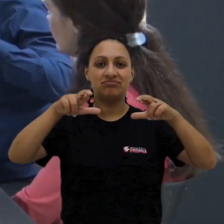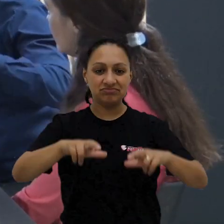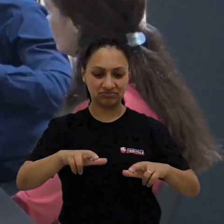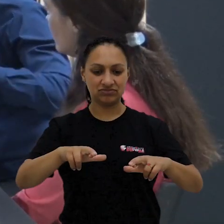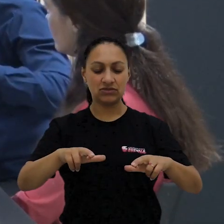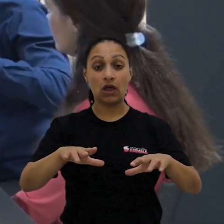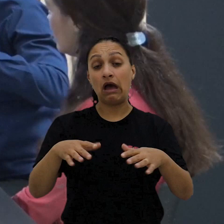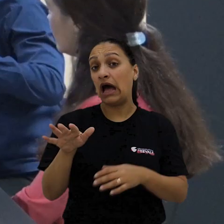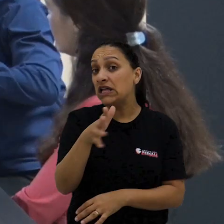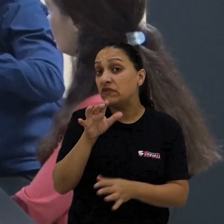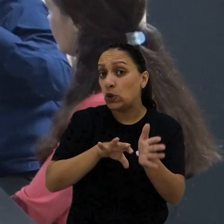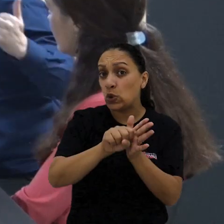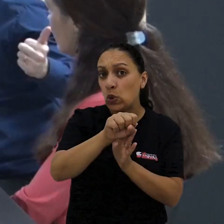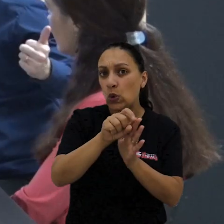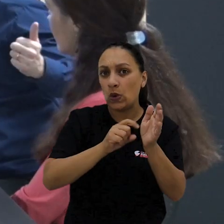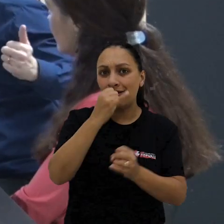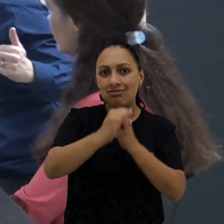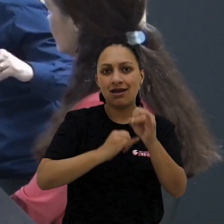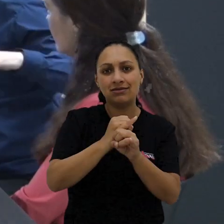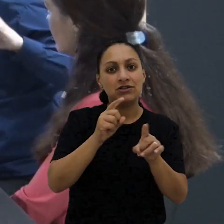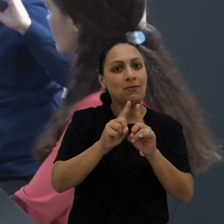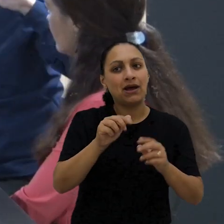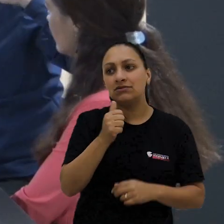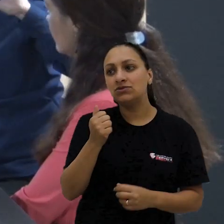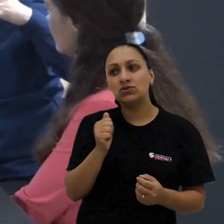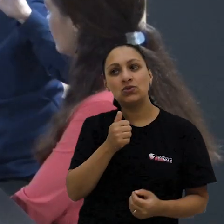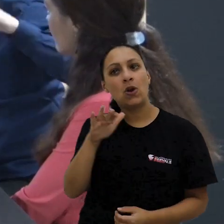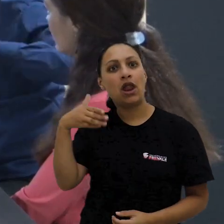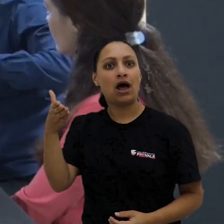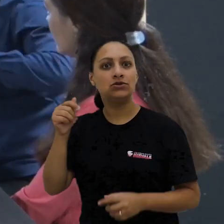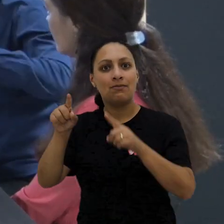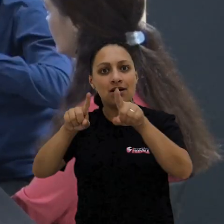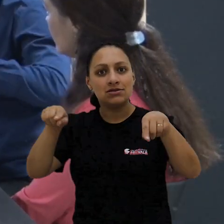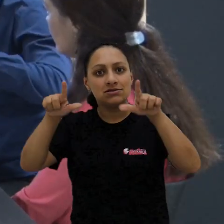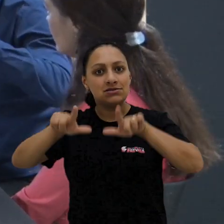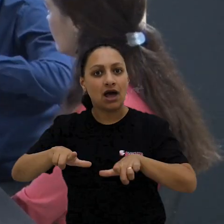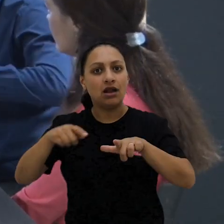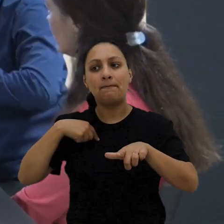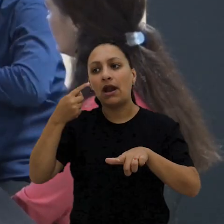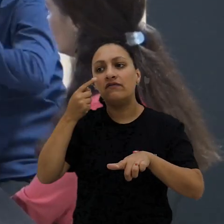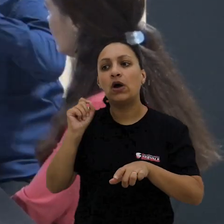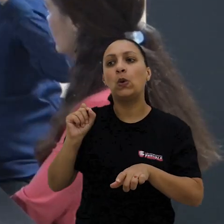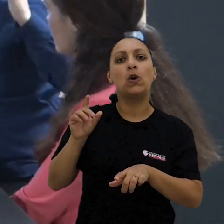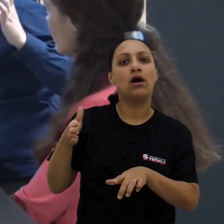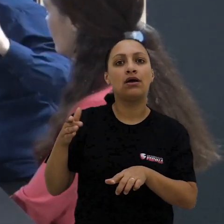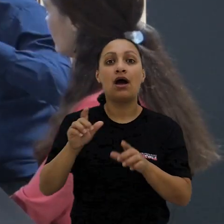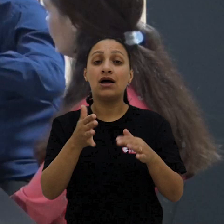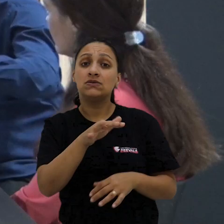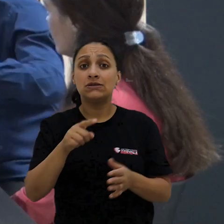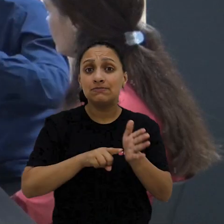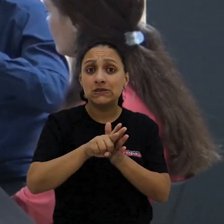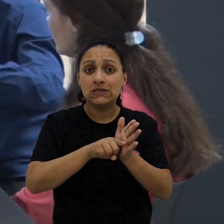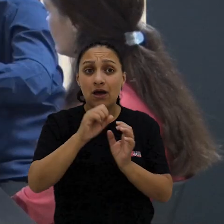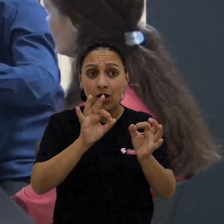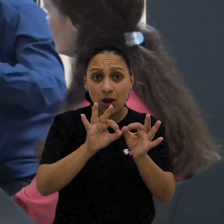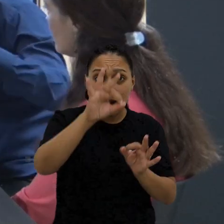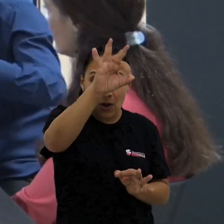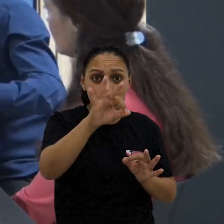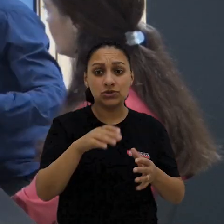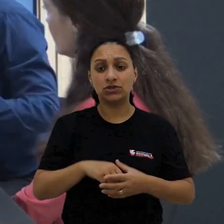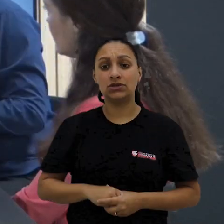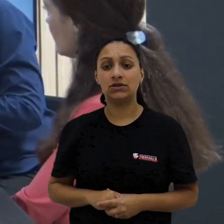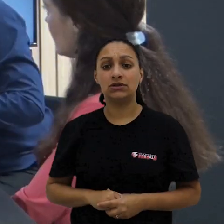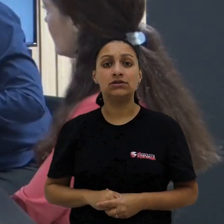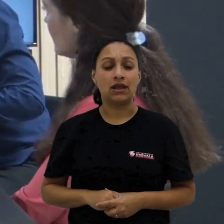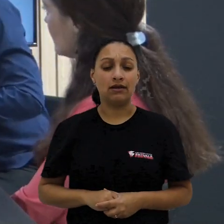pro Google, tu vai pra internet, tu não vai pra sala do lado, né? Porque é o padrão, tu vai pesquisar e vai olhar longe. Tu vai olhar o que tá acontecendo,